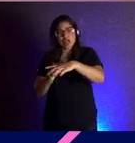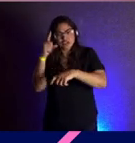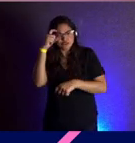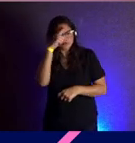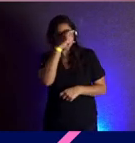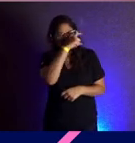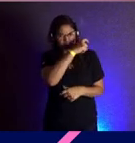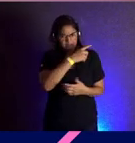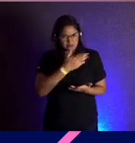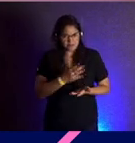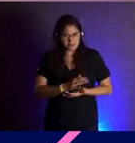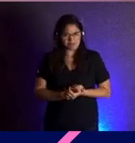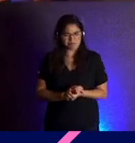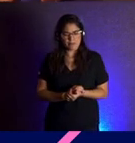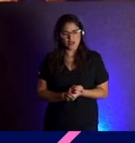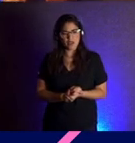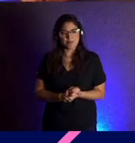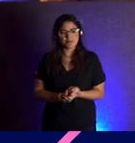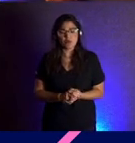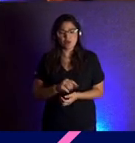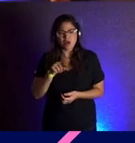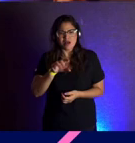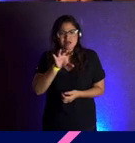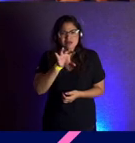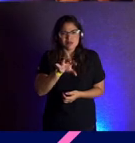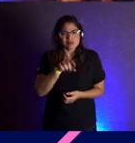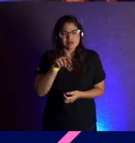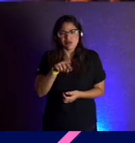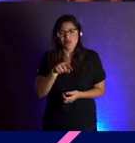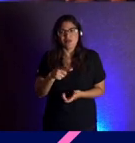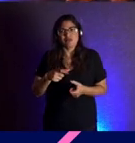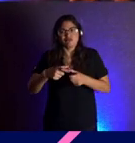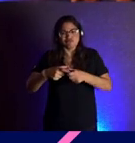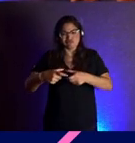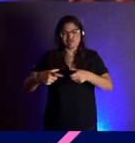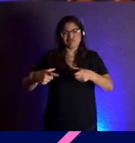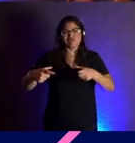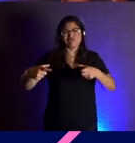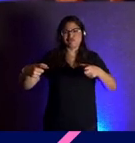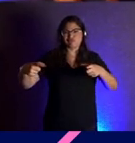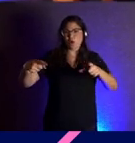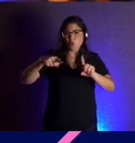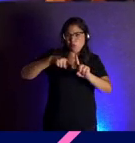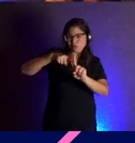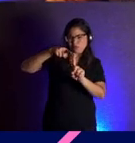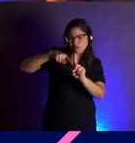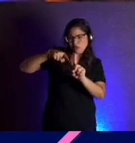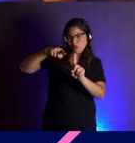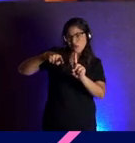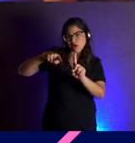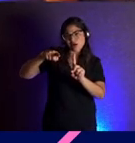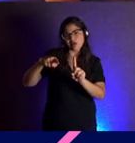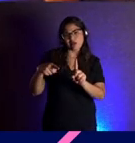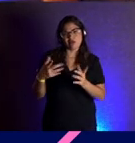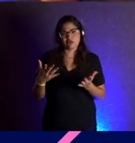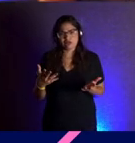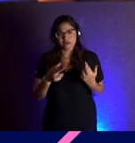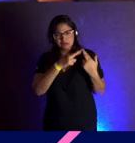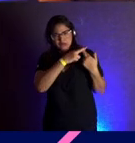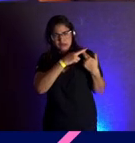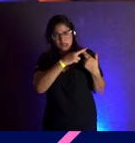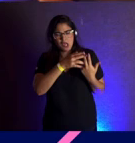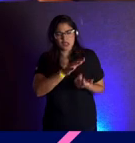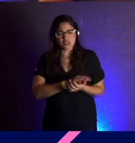dentro de uma estrutura de resiliência que ela é comprometida pelas condições gerais com que